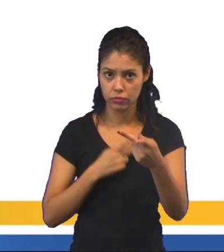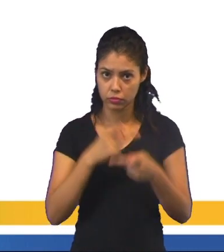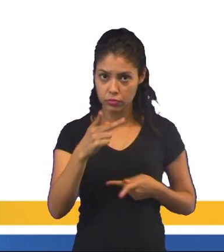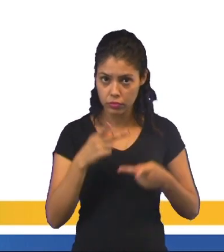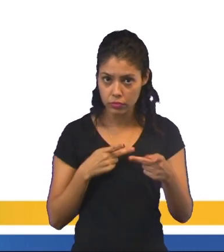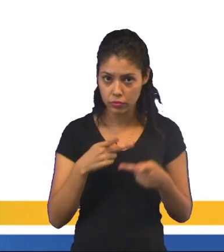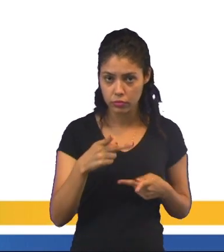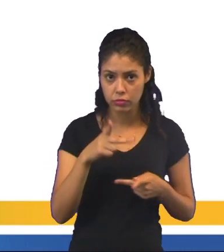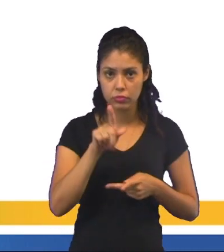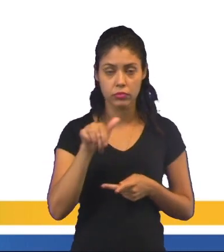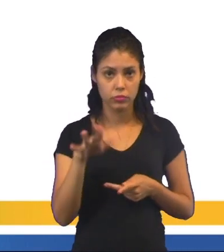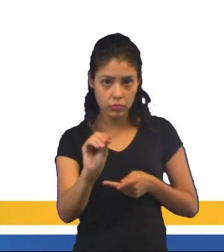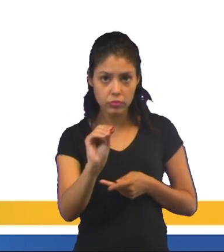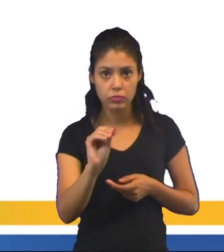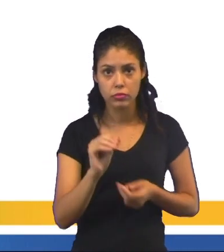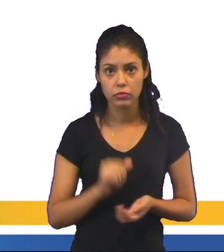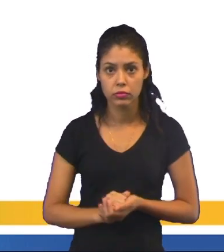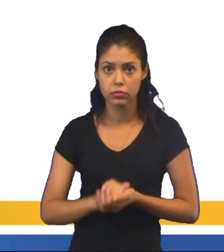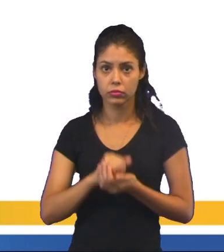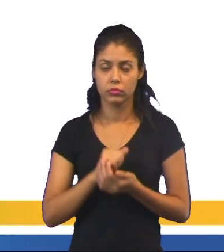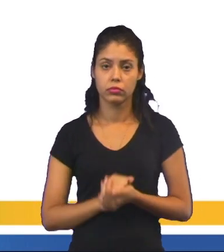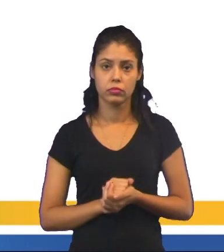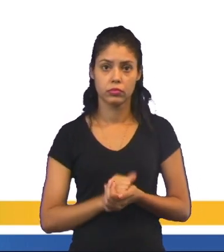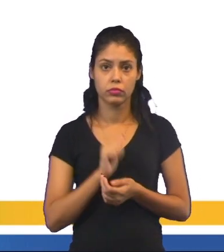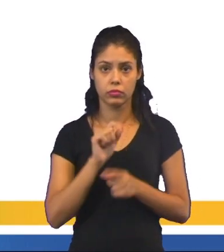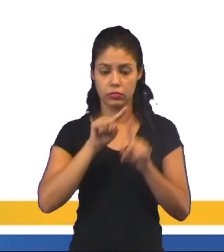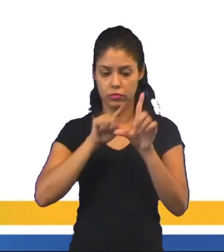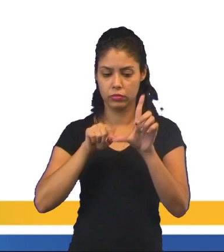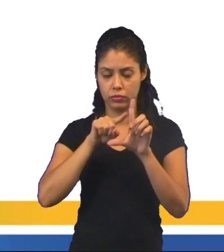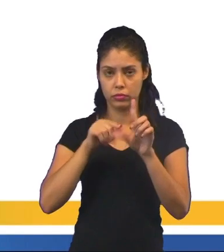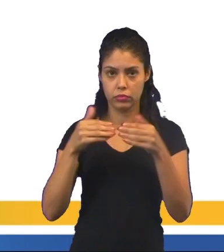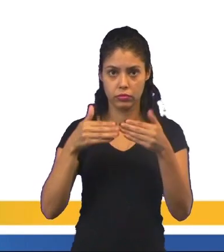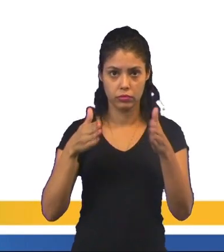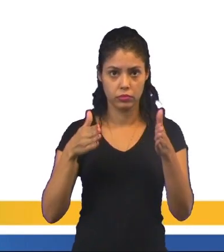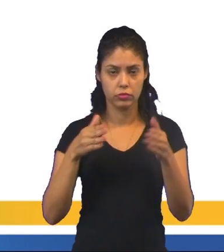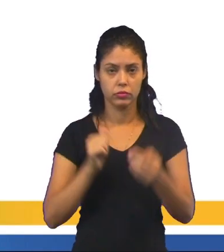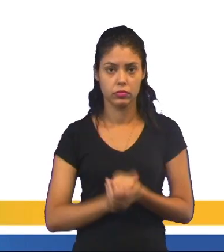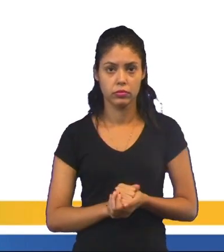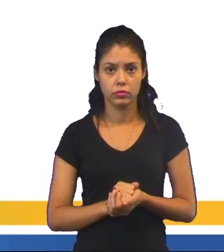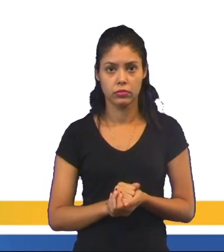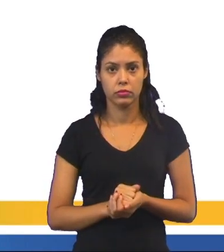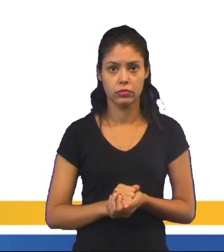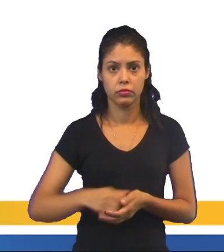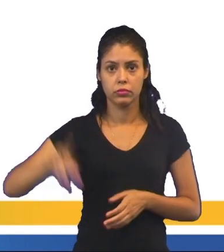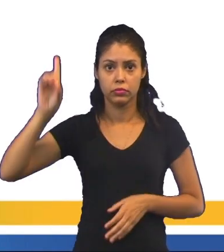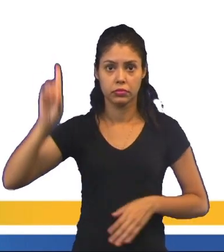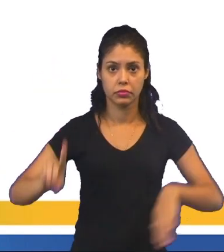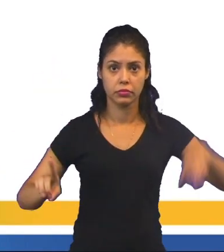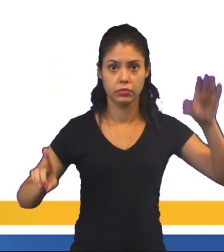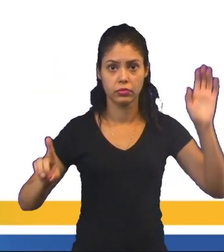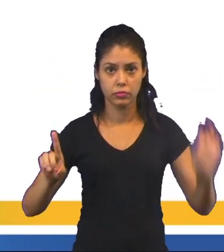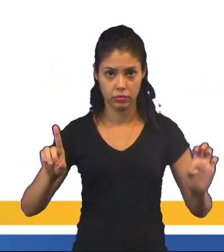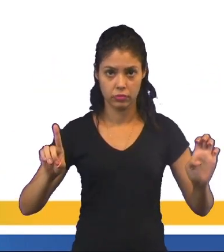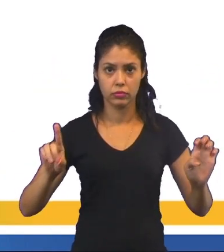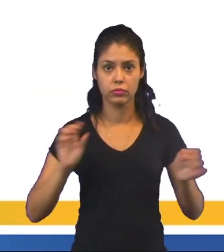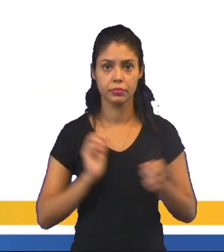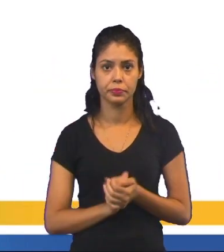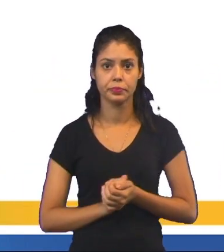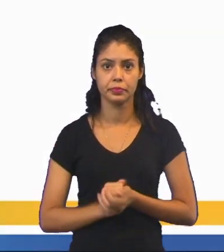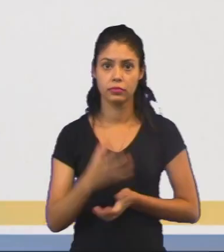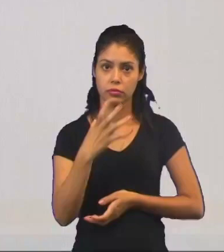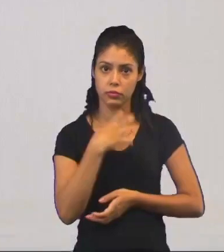no plano tá da trigonometria um ângulo é aberto da direita para esquerda